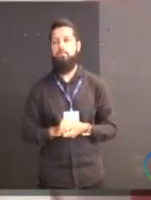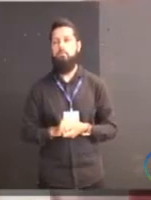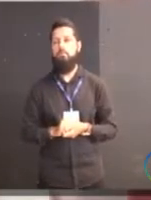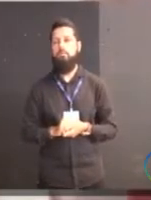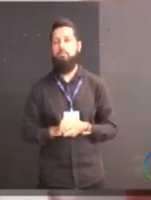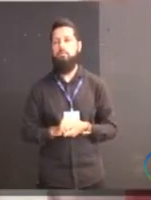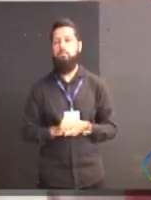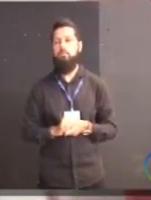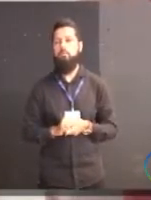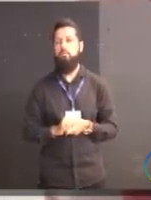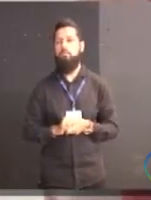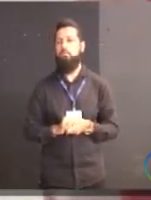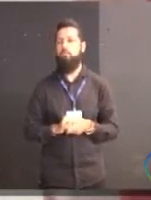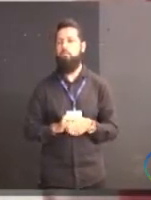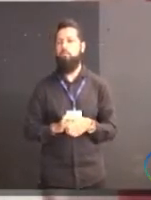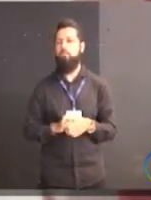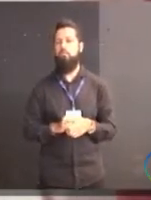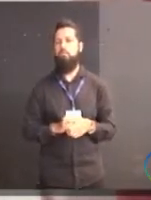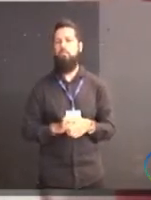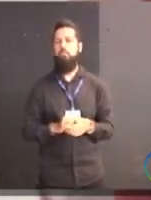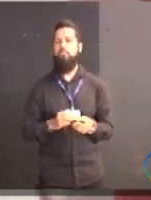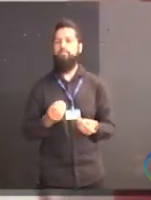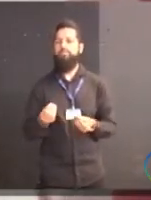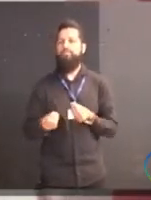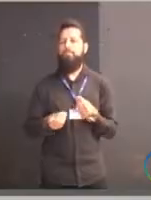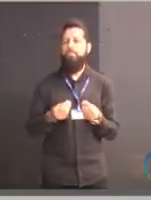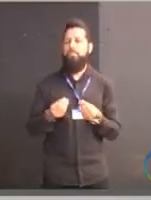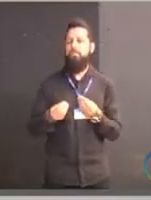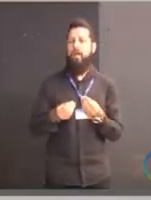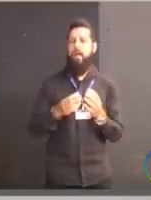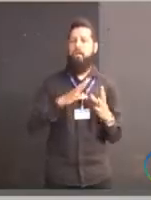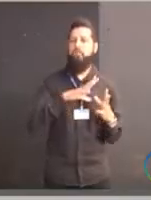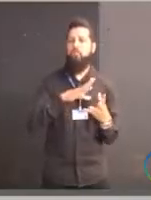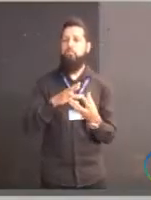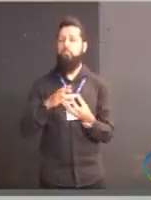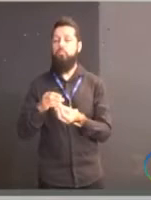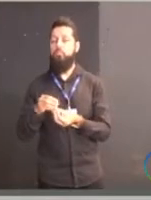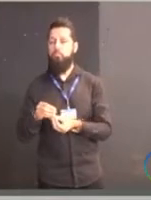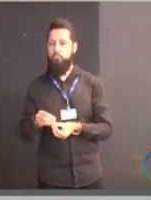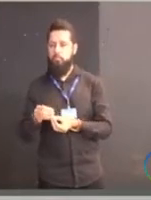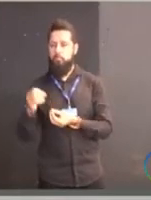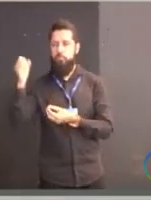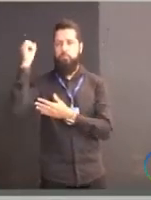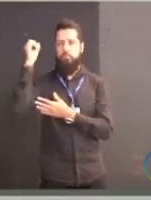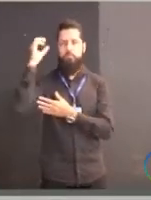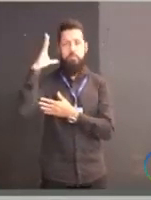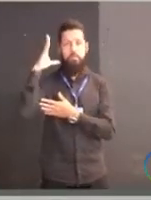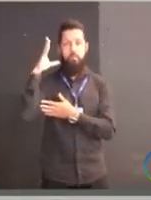do mundo espiritual para a Terra, ministros do Senhor